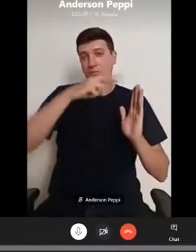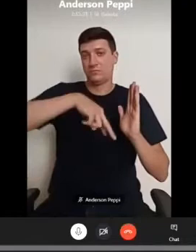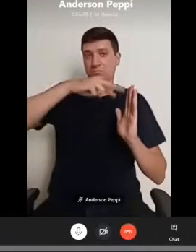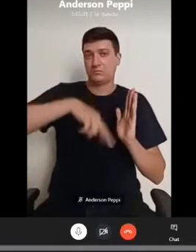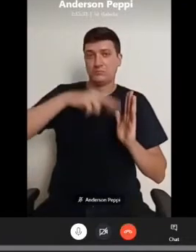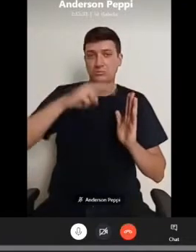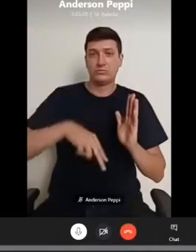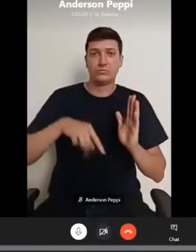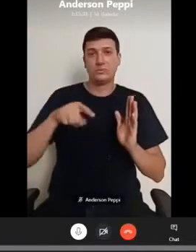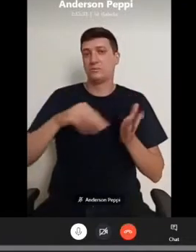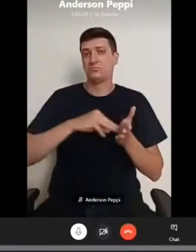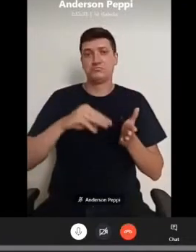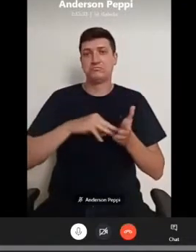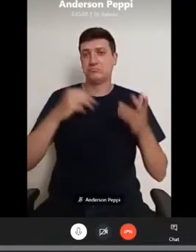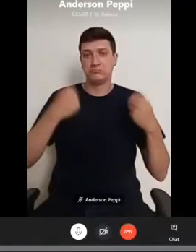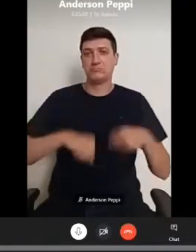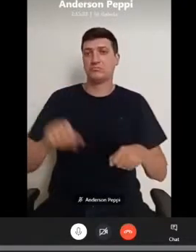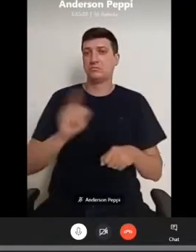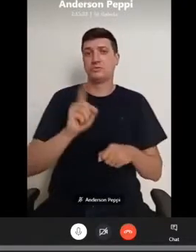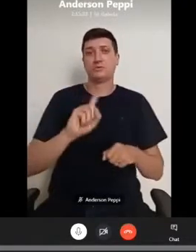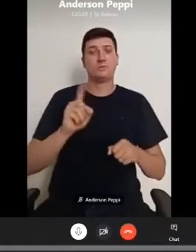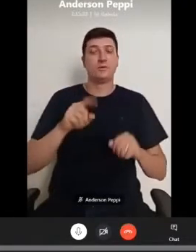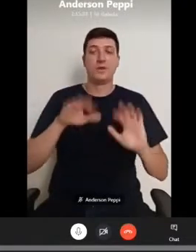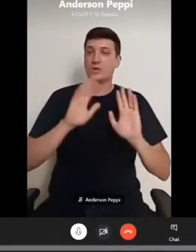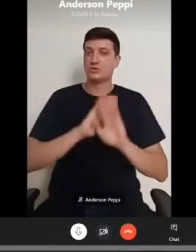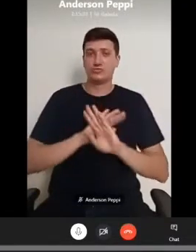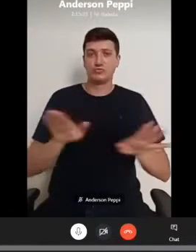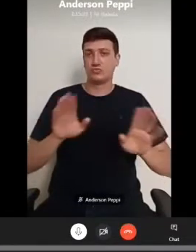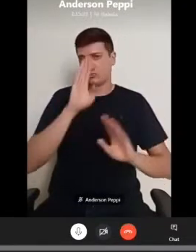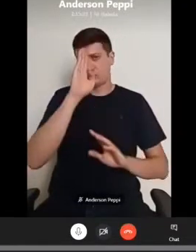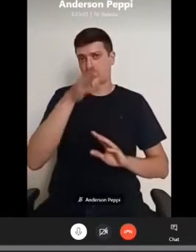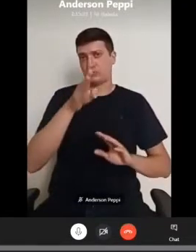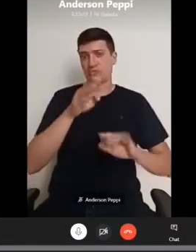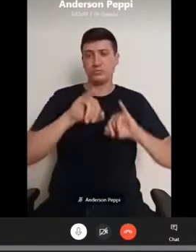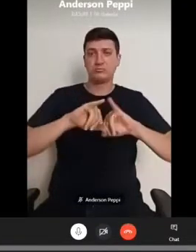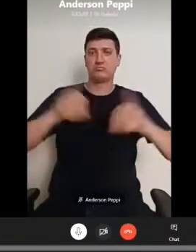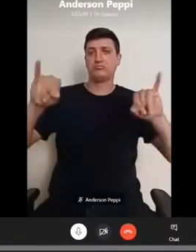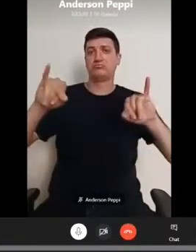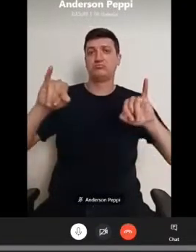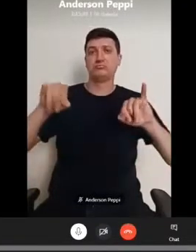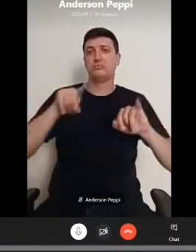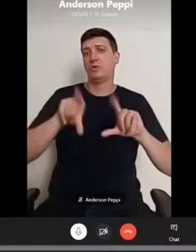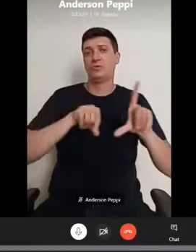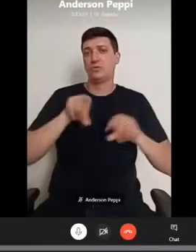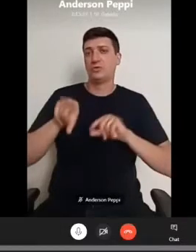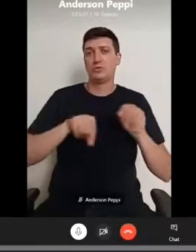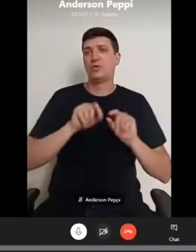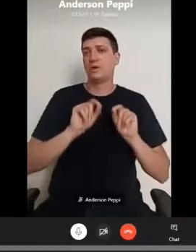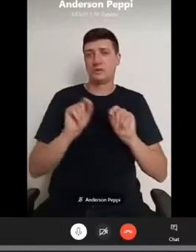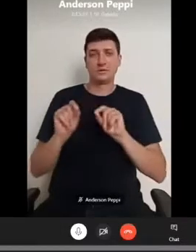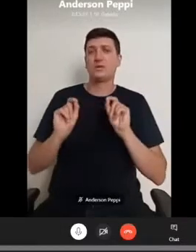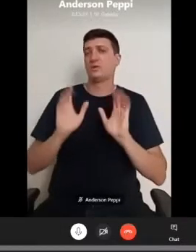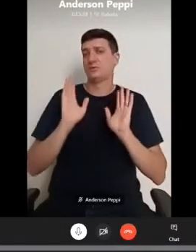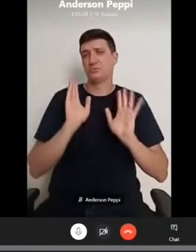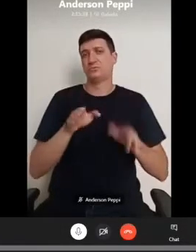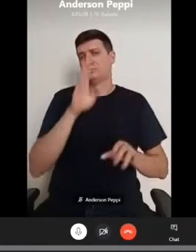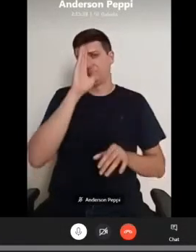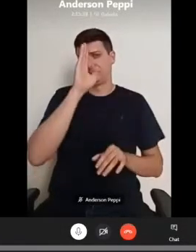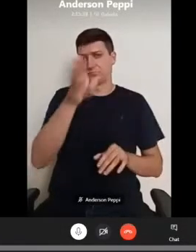nós vamos divulgar aí o número já direto de voto, resultado.